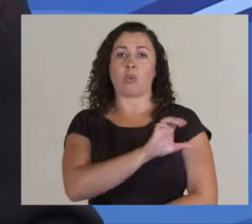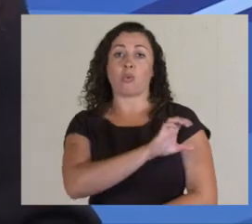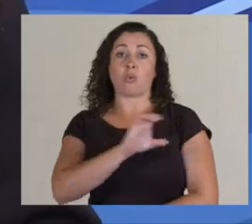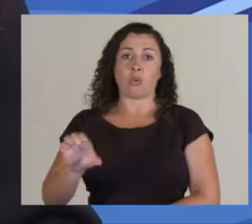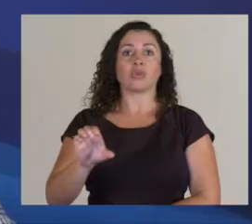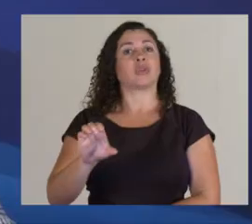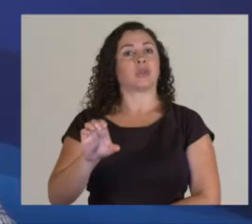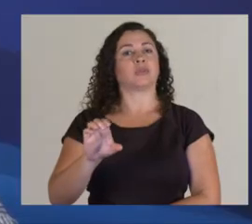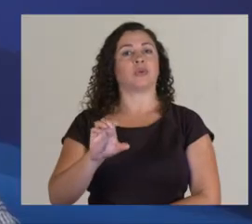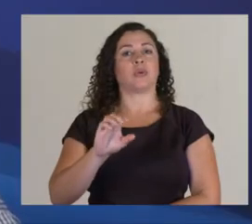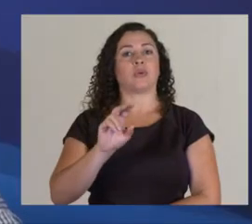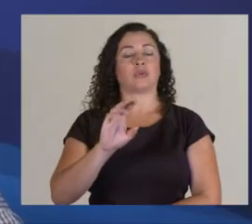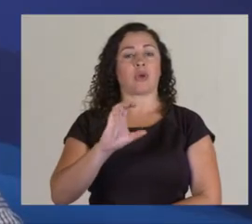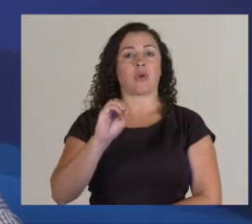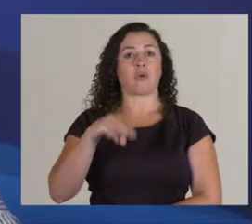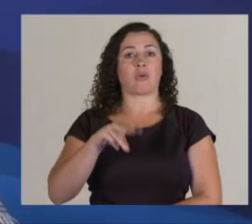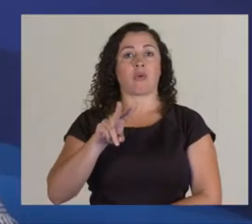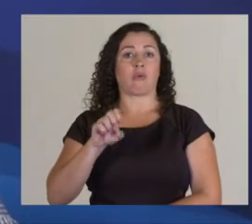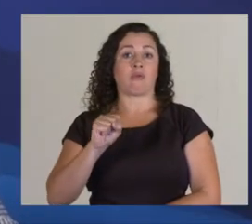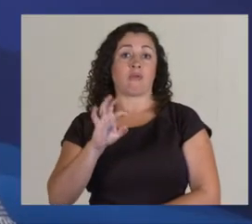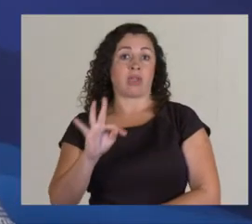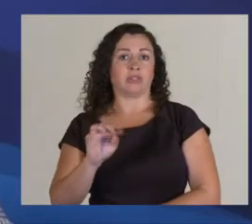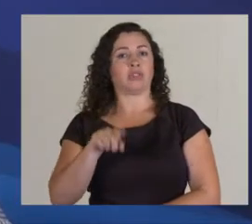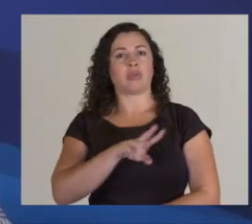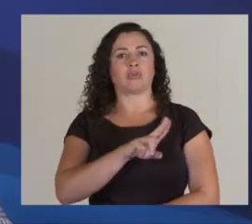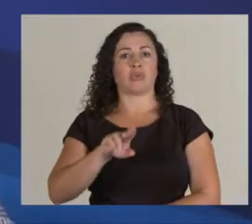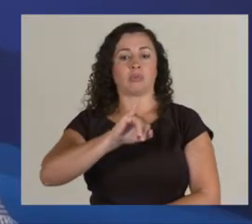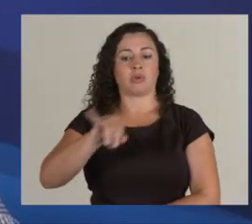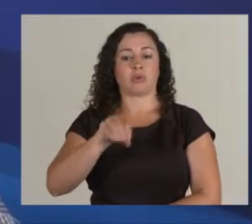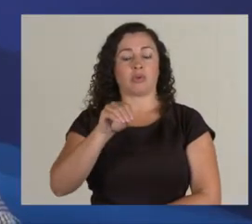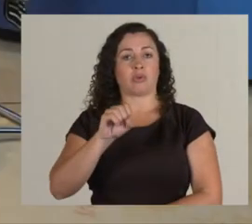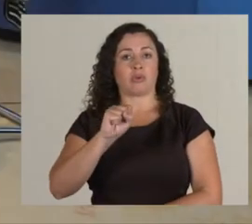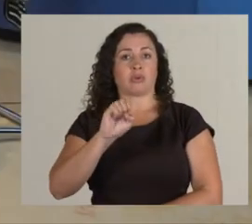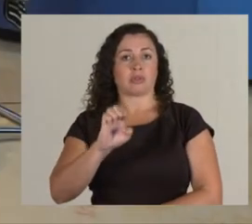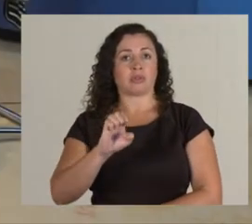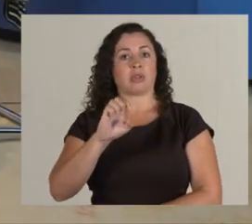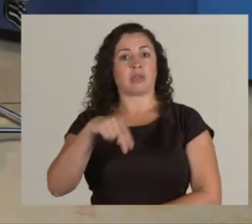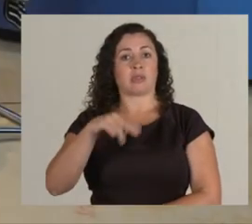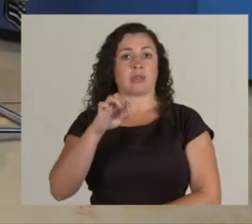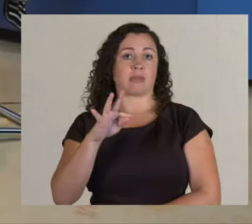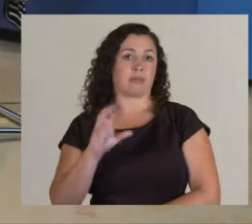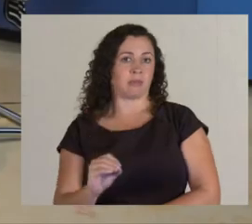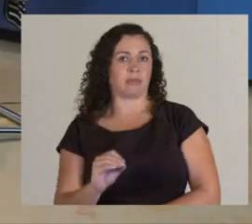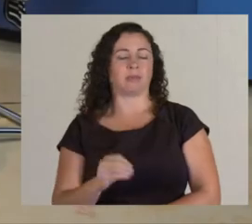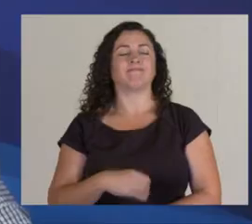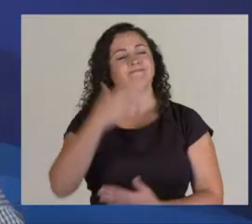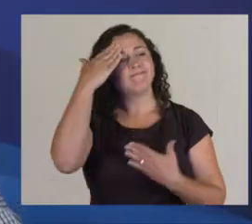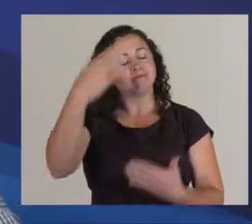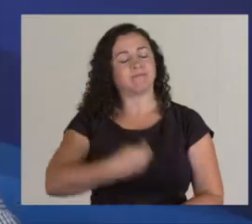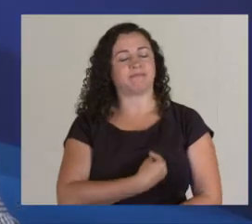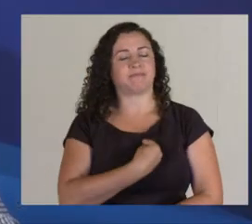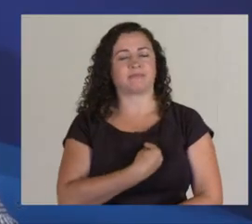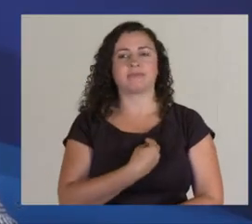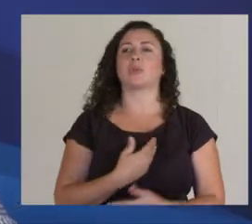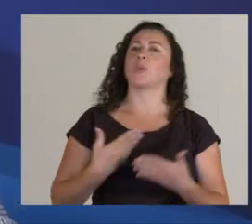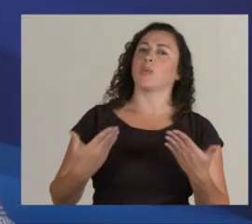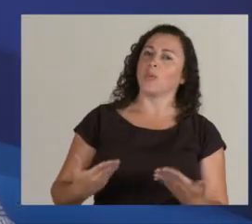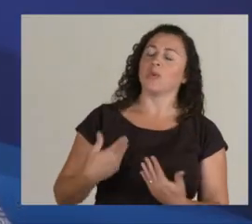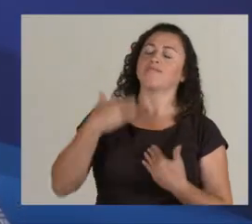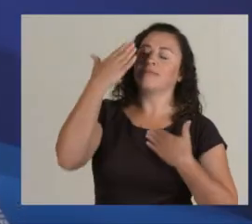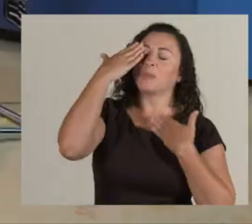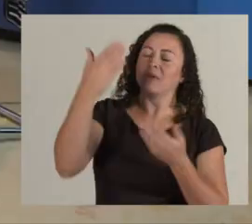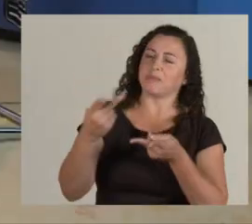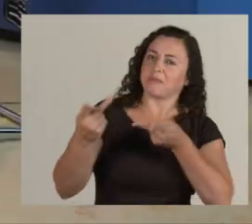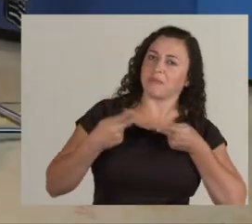executivo da Convest, professor José Alves de Freitas Neto. Obrigada pela presença, professor. Olá, Juliana, obrigado pelo